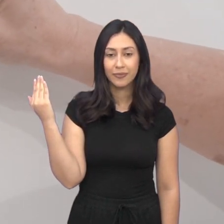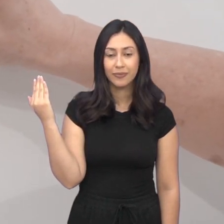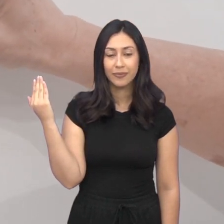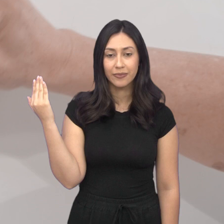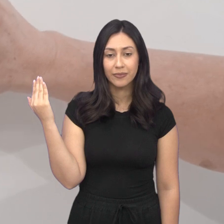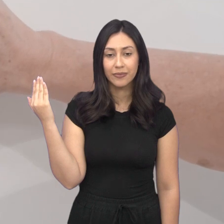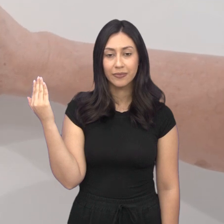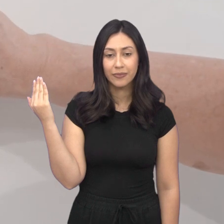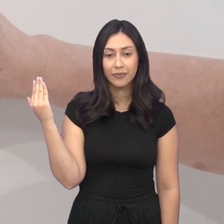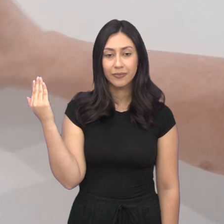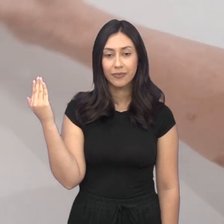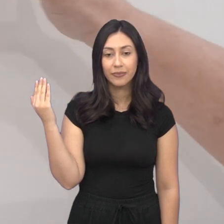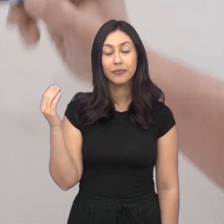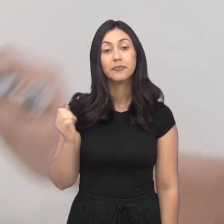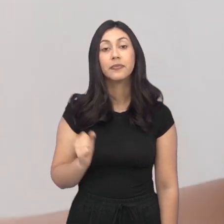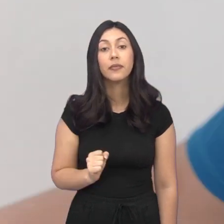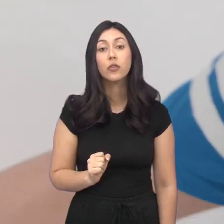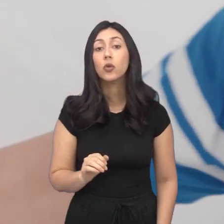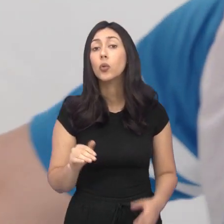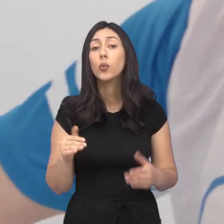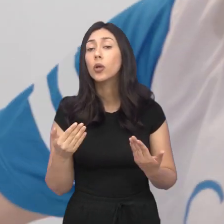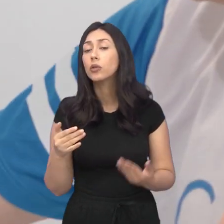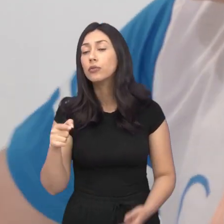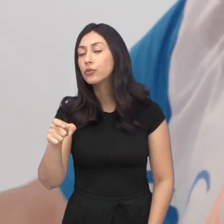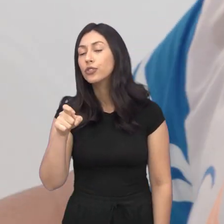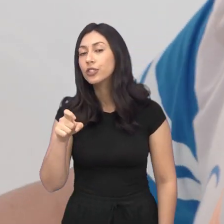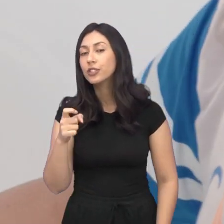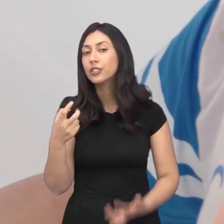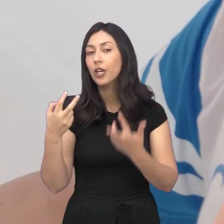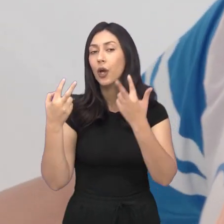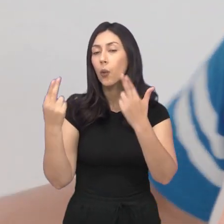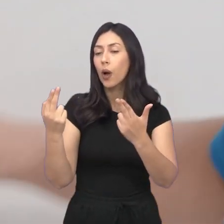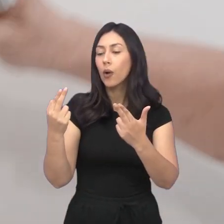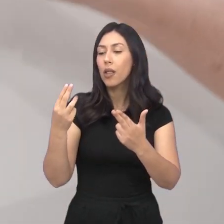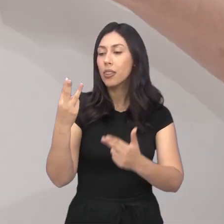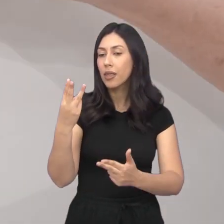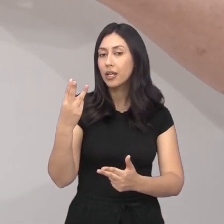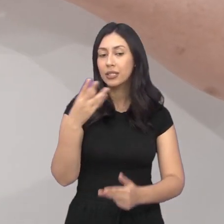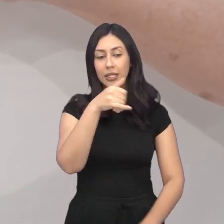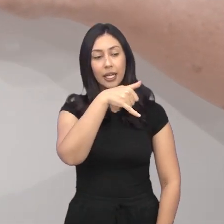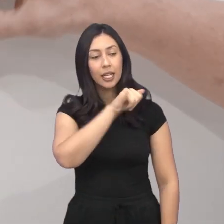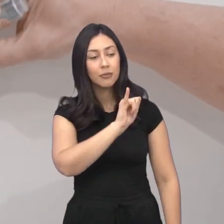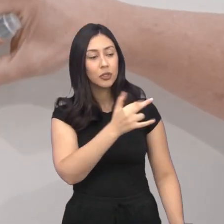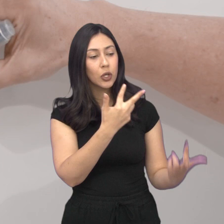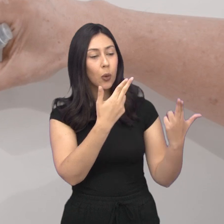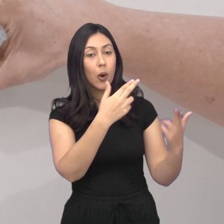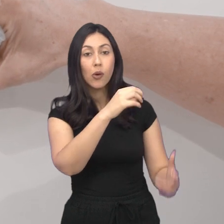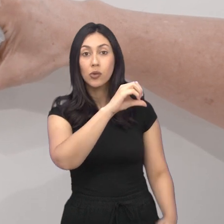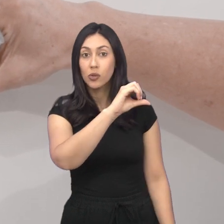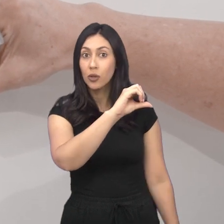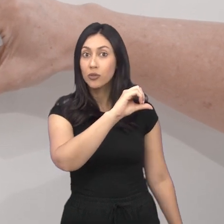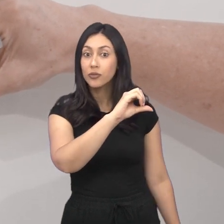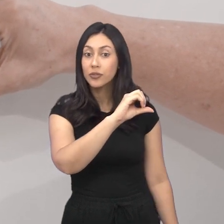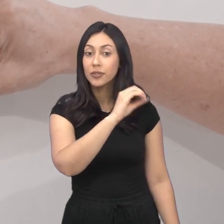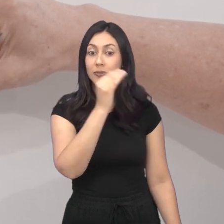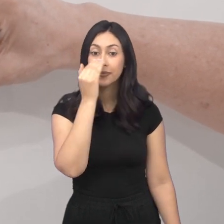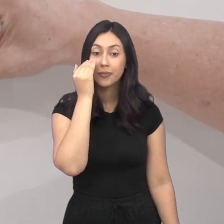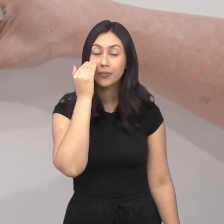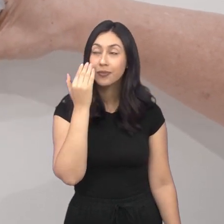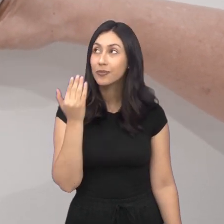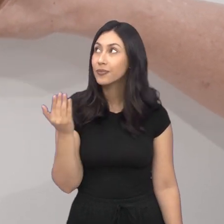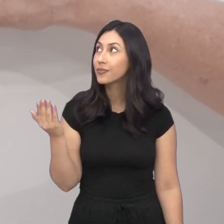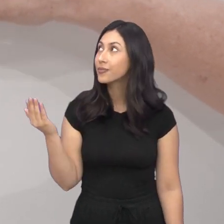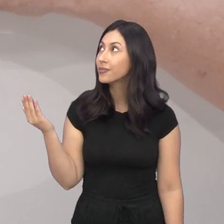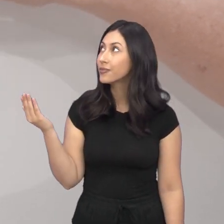Vai ter um ponto aqui. Quando x for 3, o y vai ser 9. Então